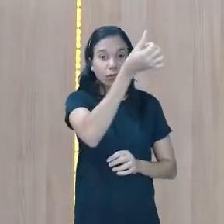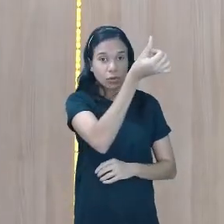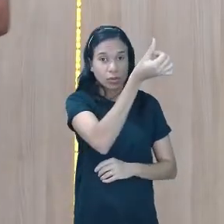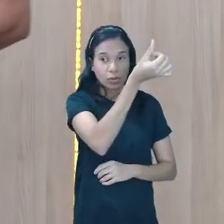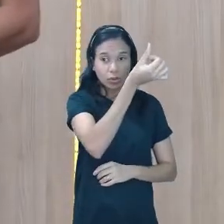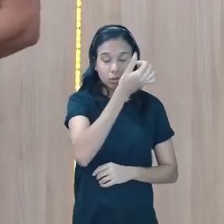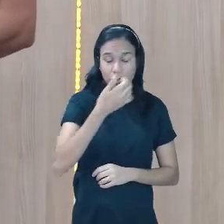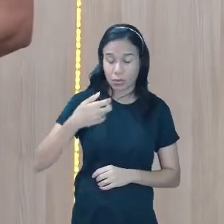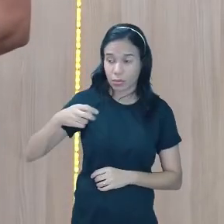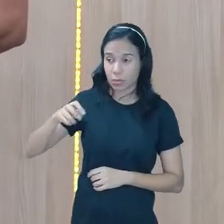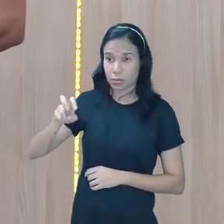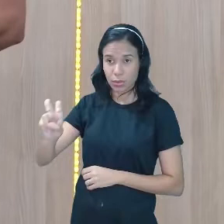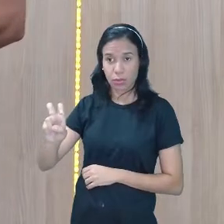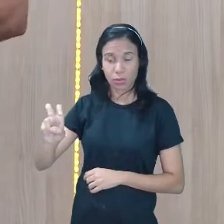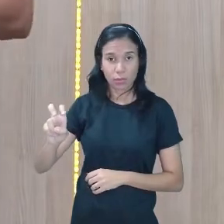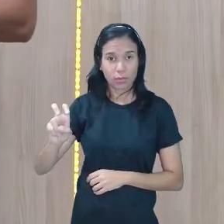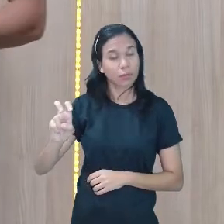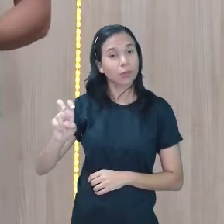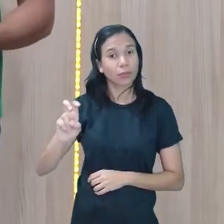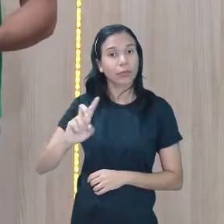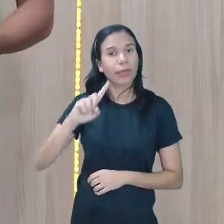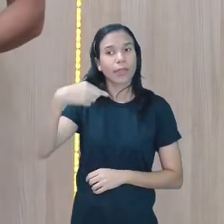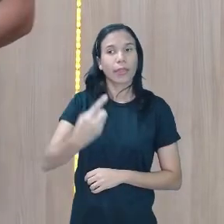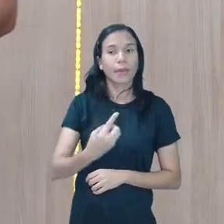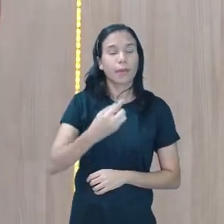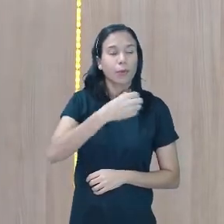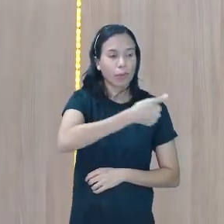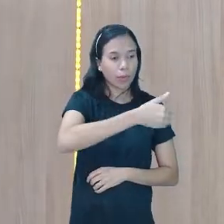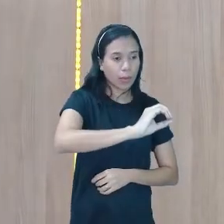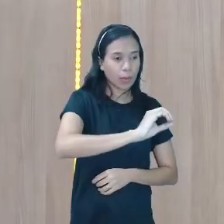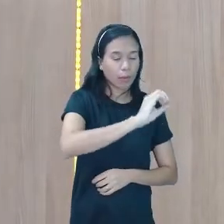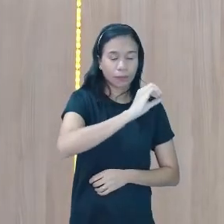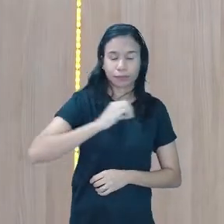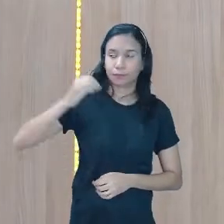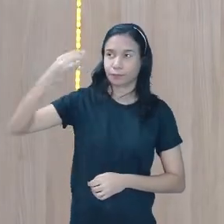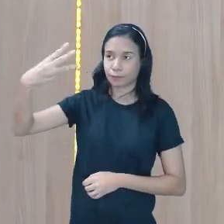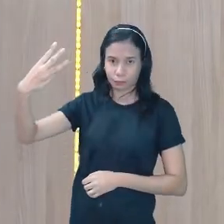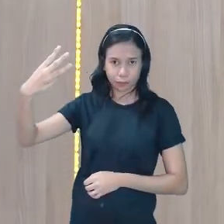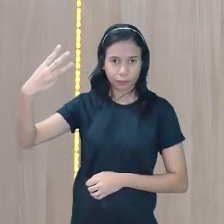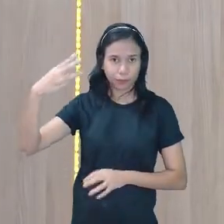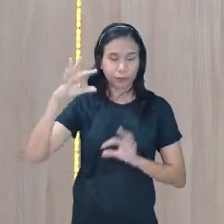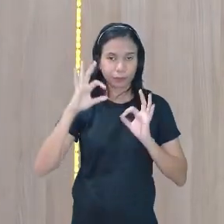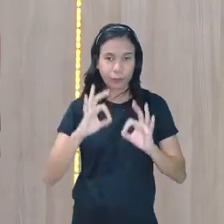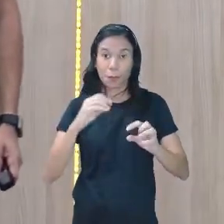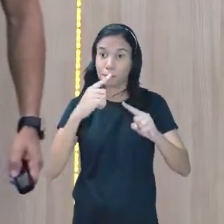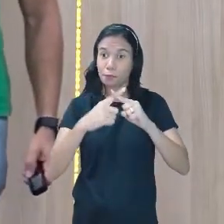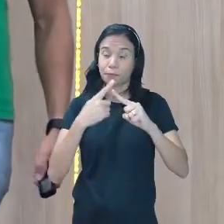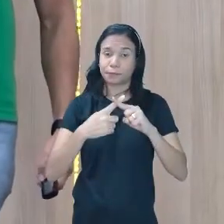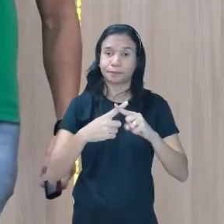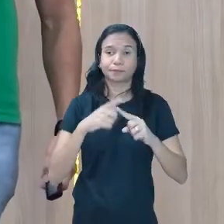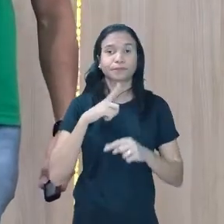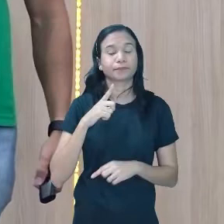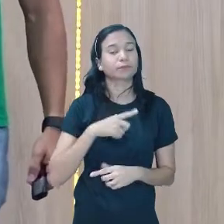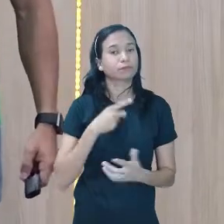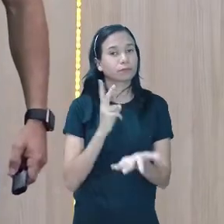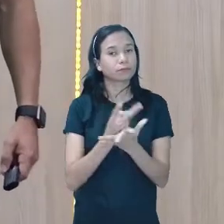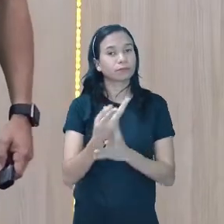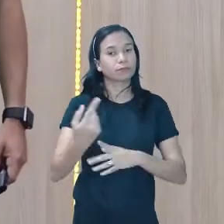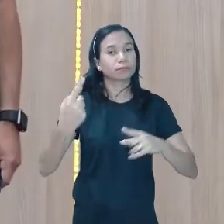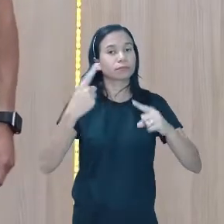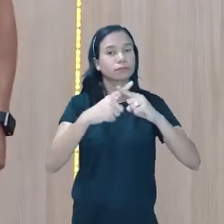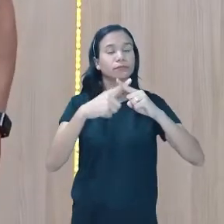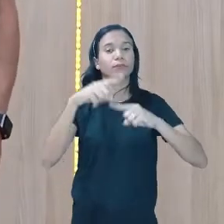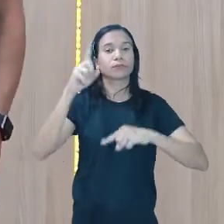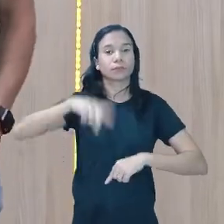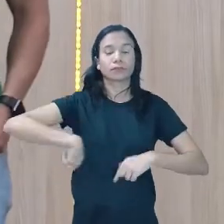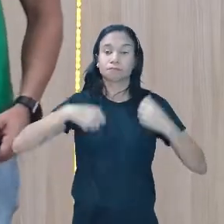6 pelo 5 e vou multiplicar também o 10 pelo 3. Essas multiplicações,